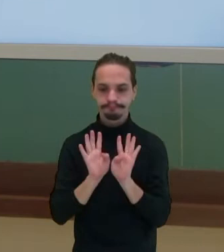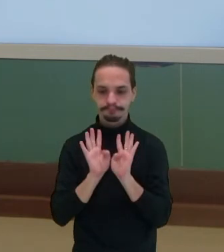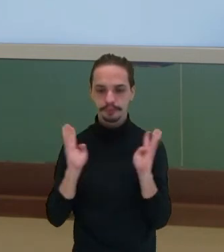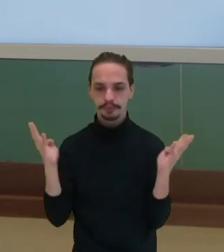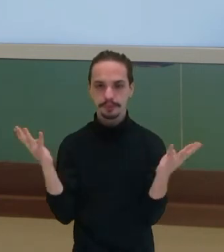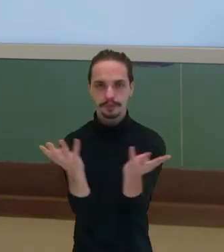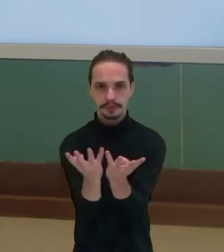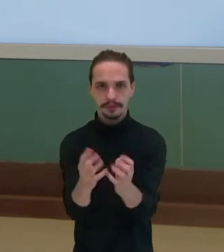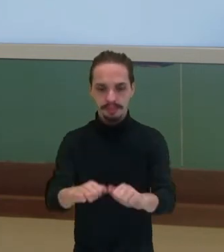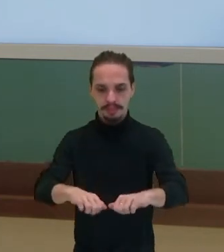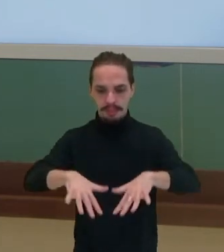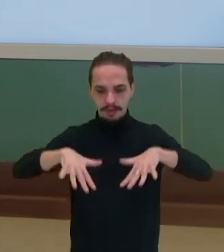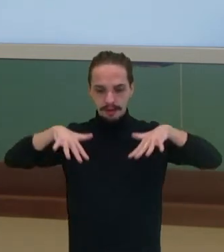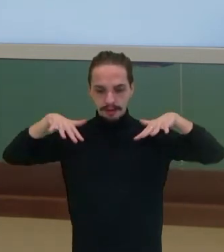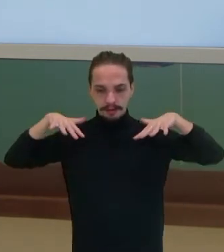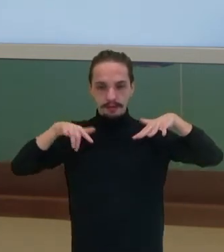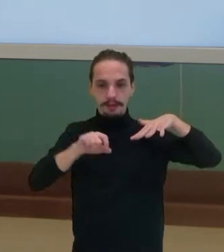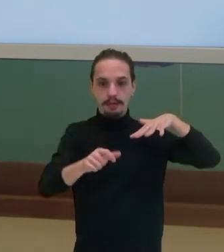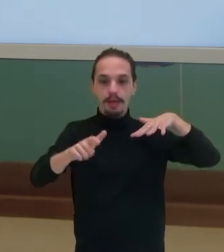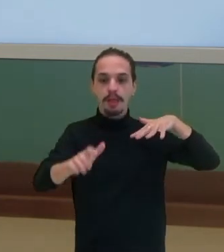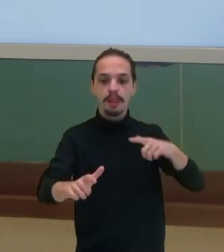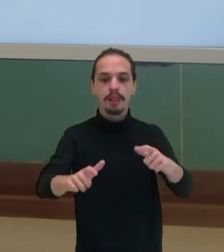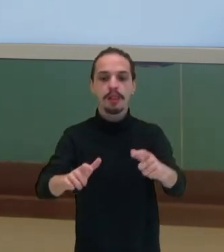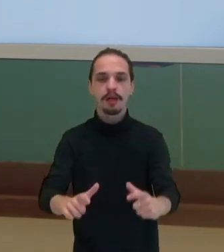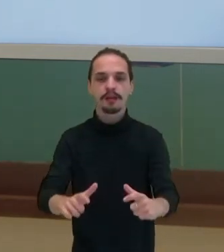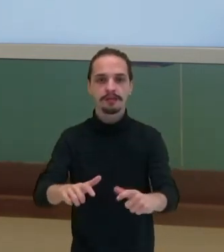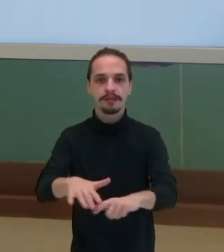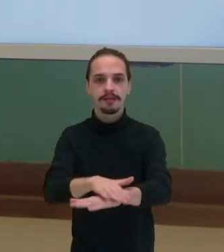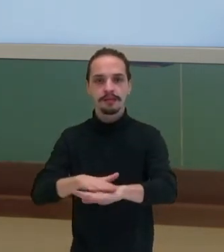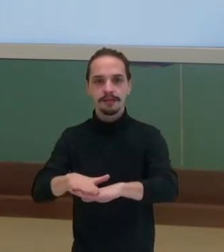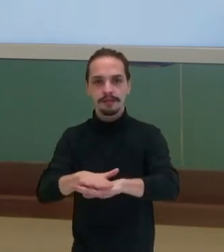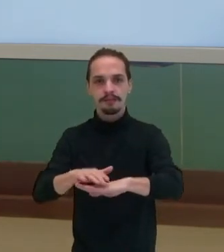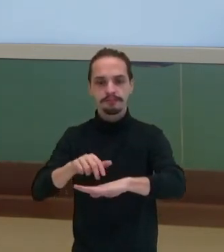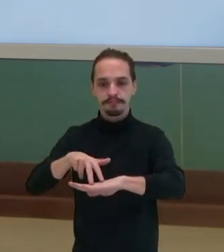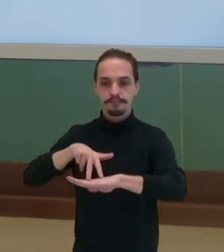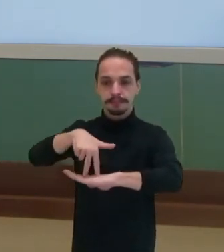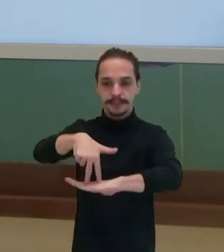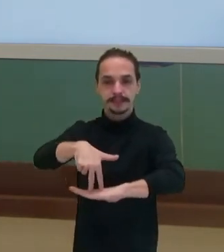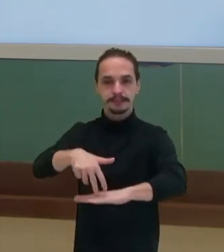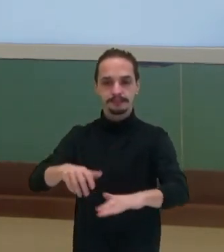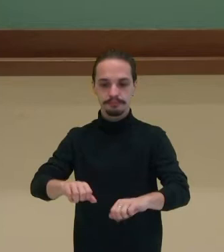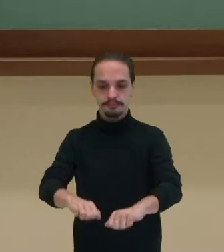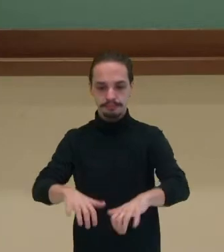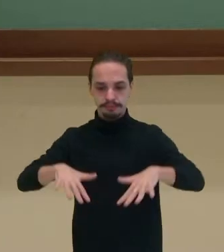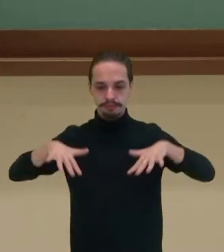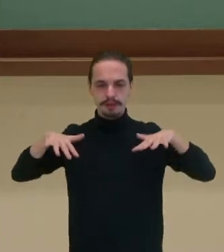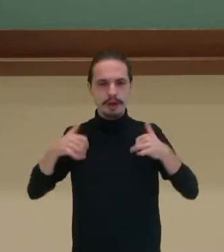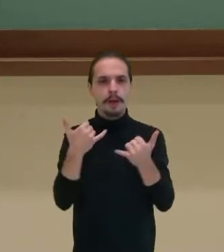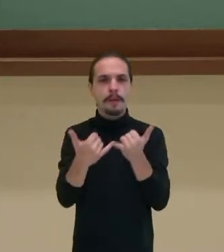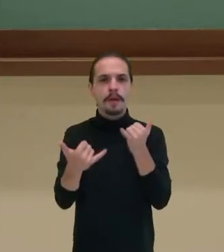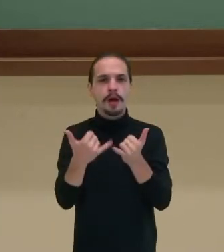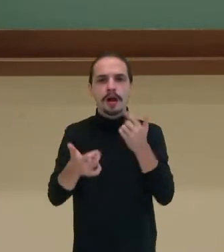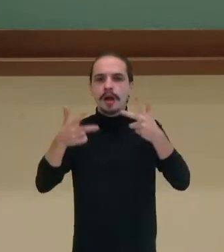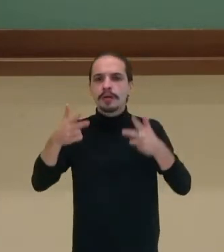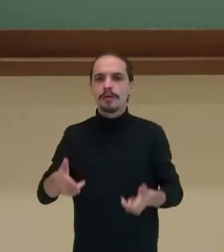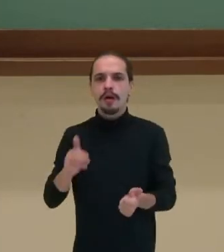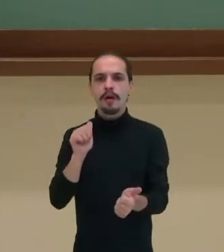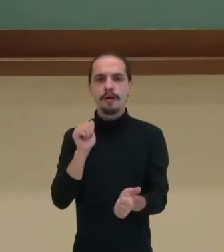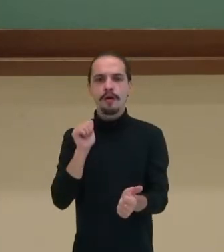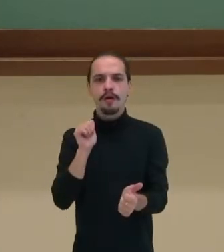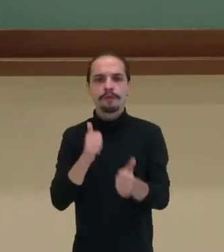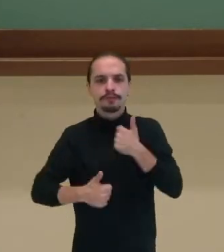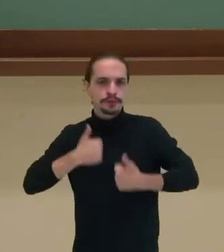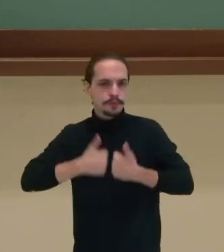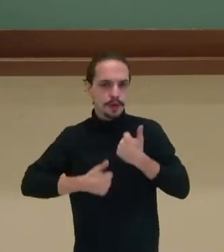chão, ao palco, onde os artistas se apresentam. Lembrando um estádio de futebol, né? Então a gente tem